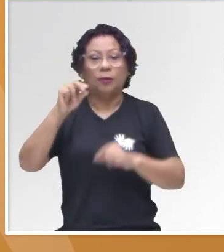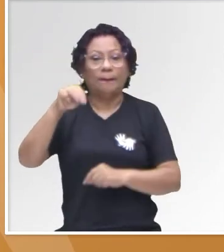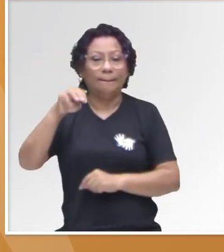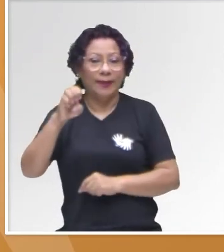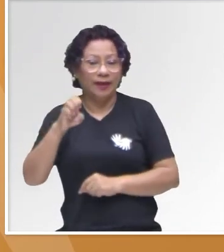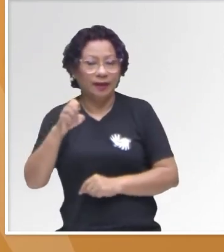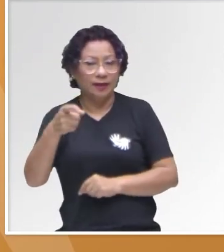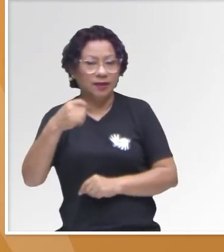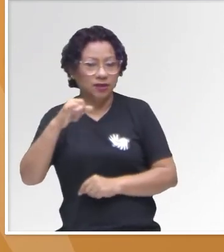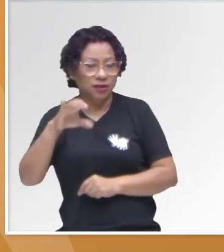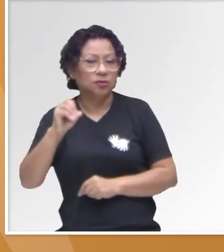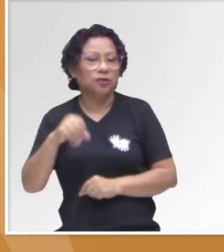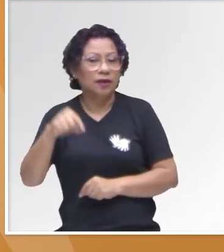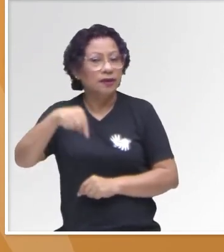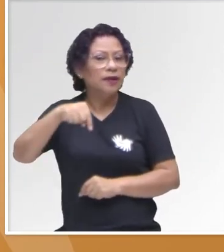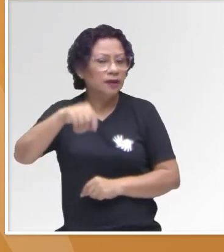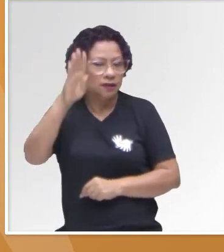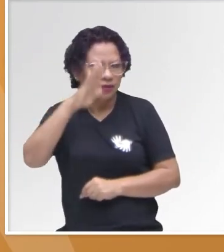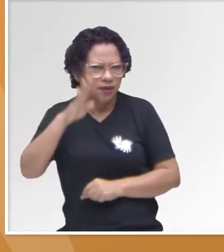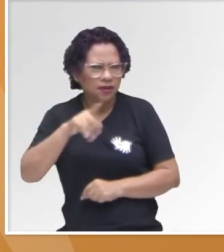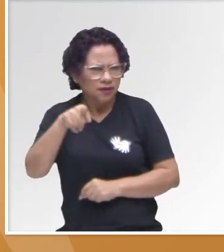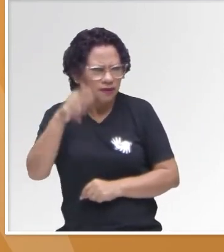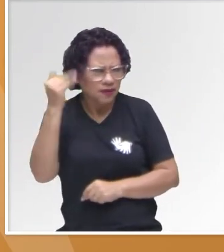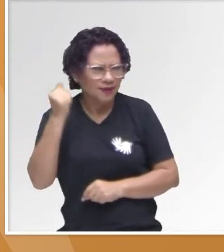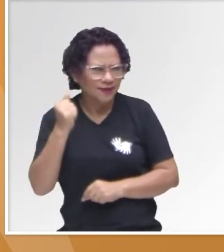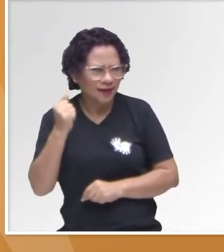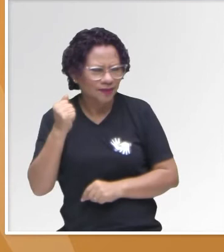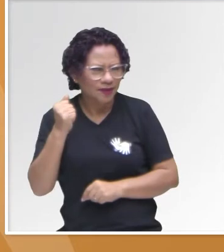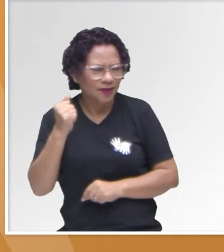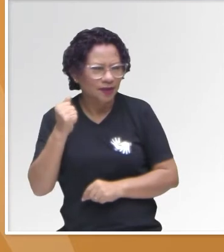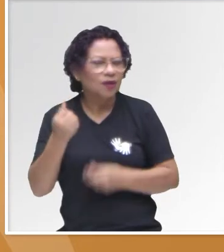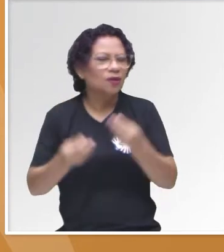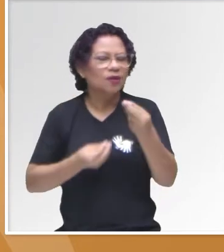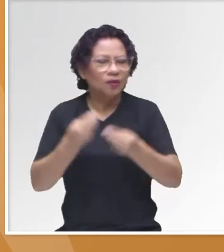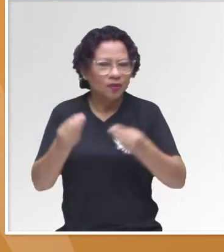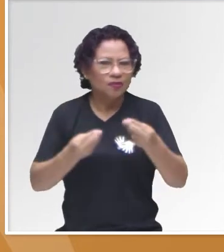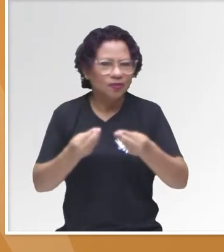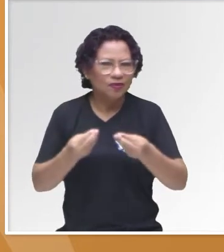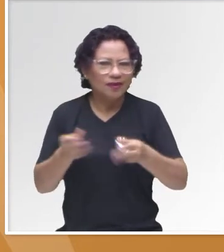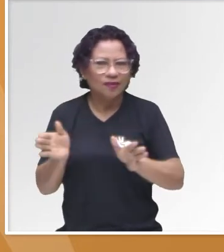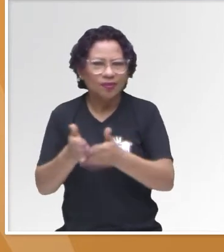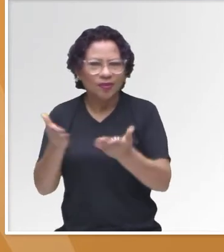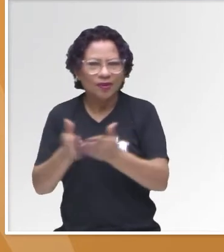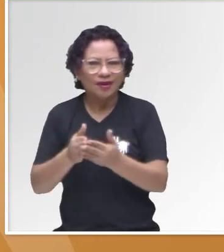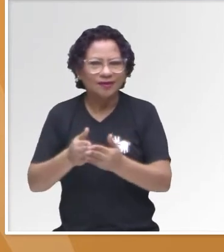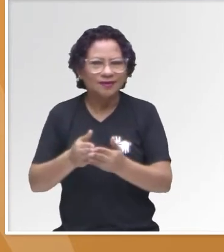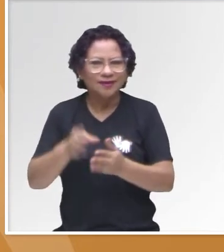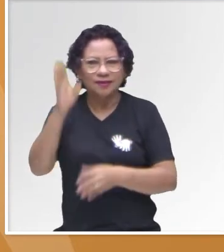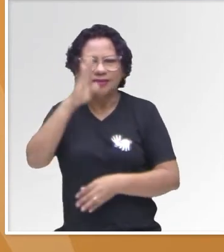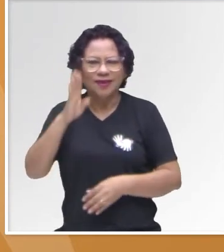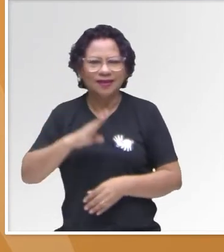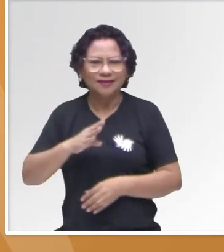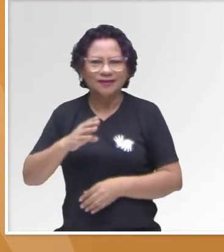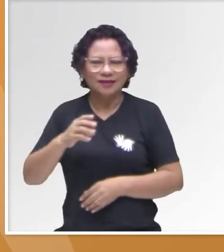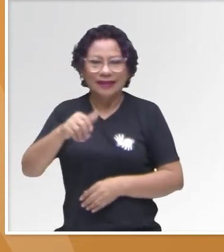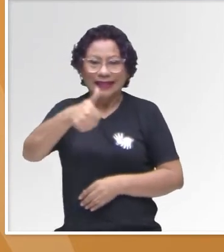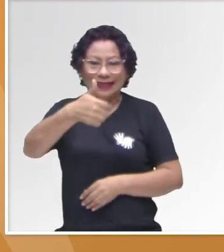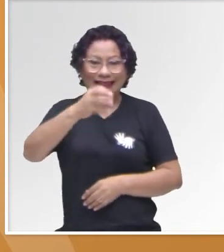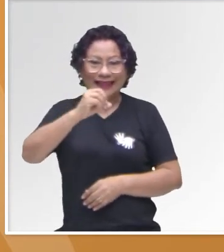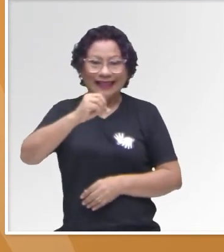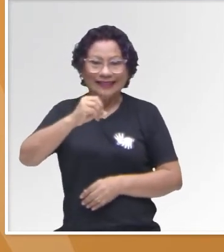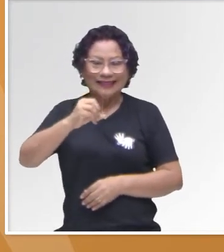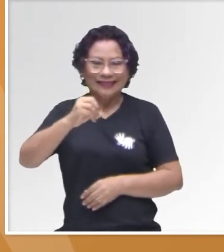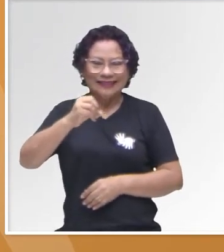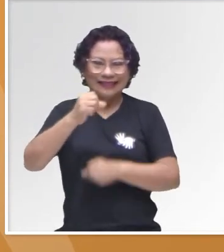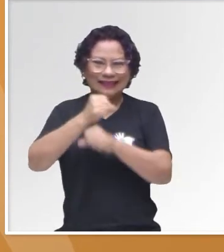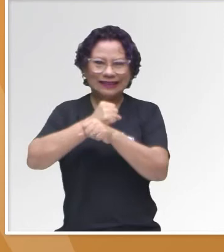por exemplo, né? Se você for analisar a situação da pobreza aqui no Brasil, há 10 anos atrás, a gente tinha um número